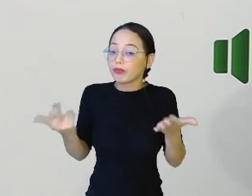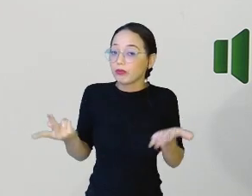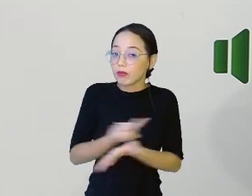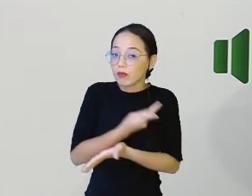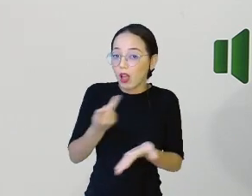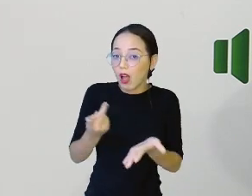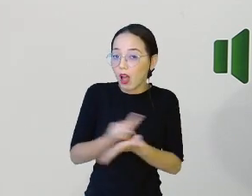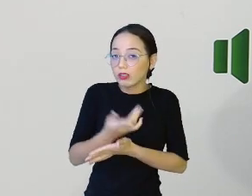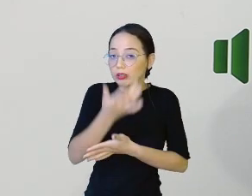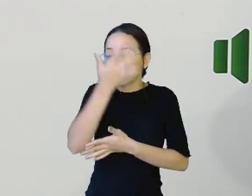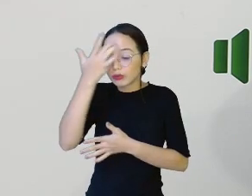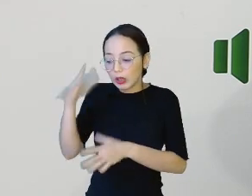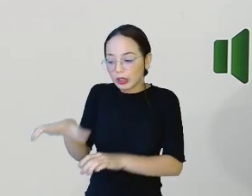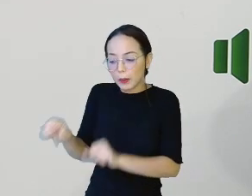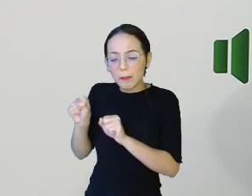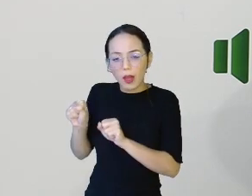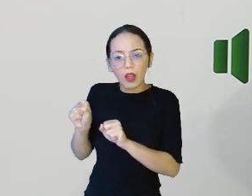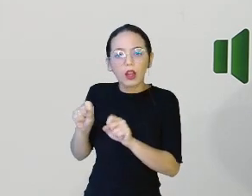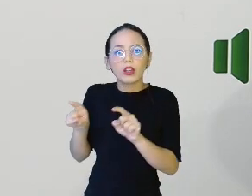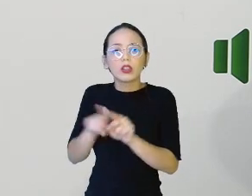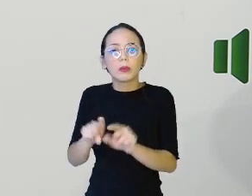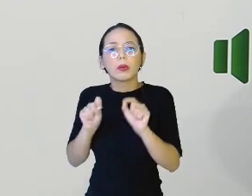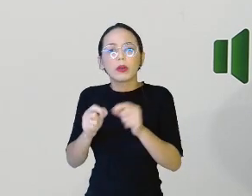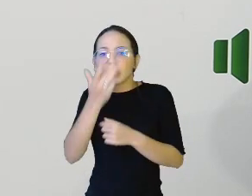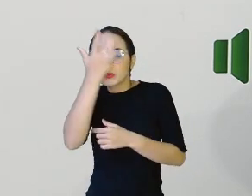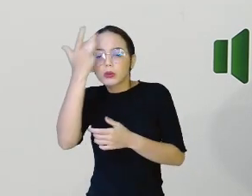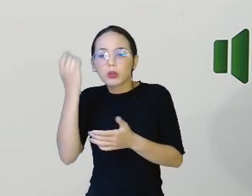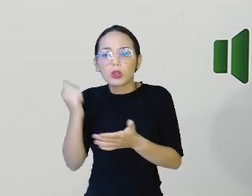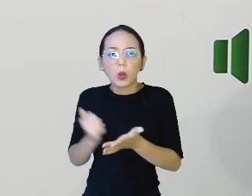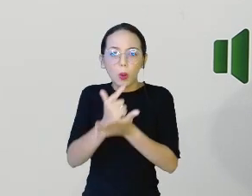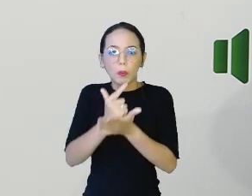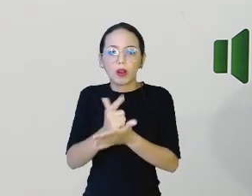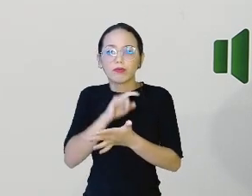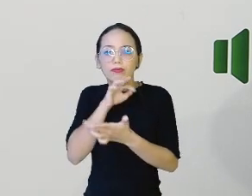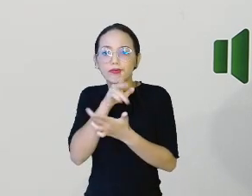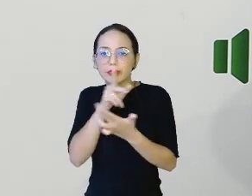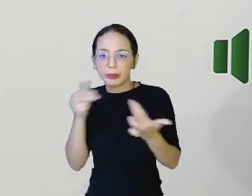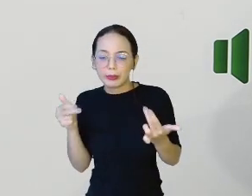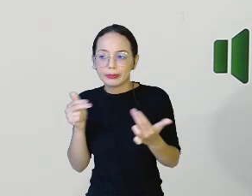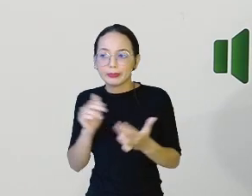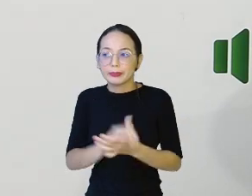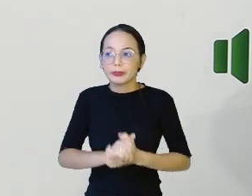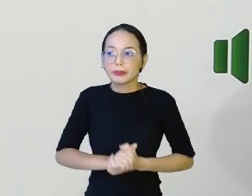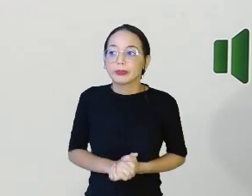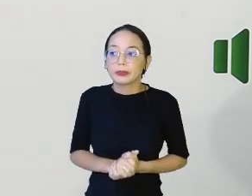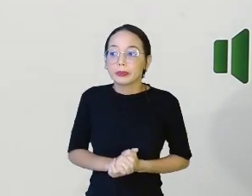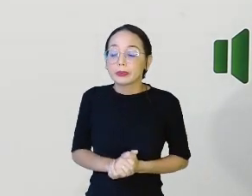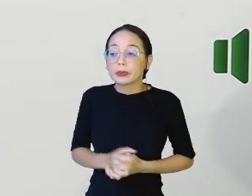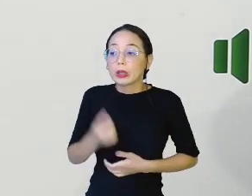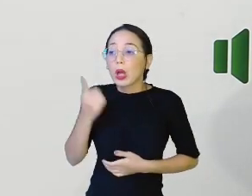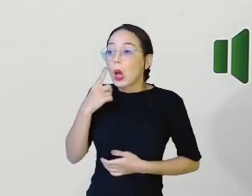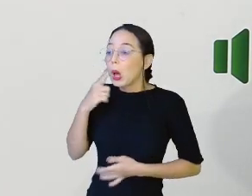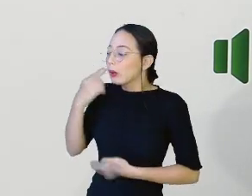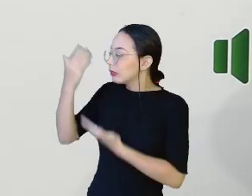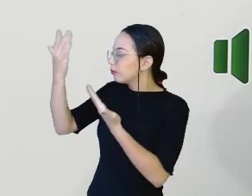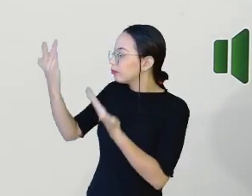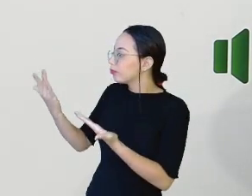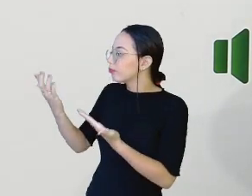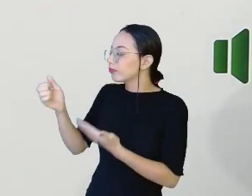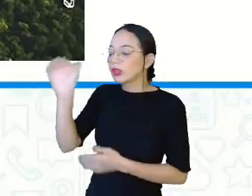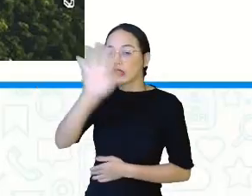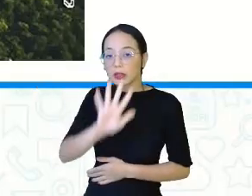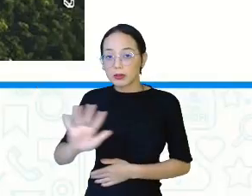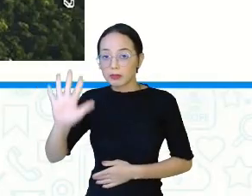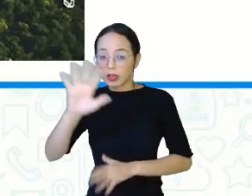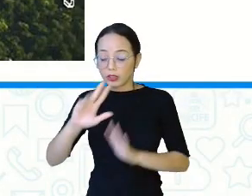quem caça, mas também está errado quem compra esses animais. Aqui nós temos uma imagem aérea também